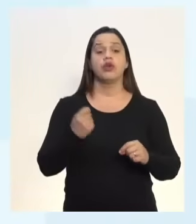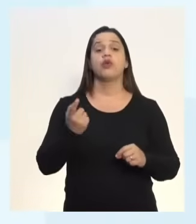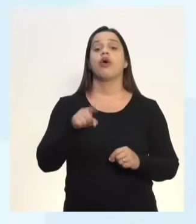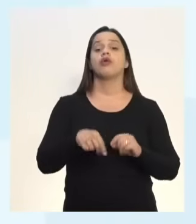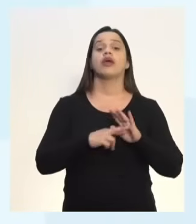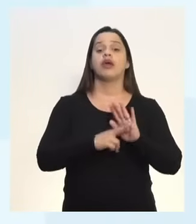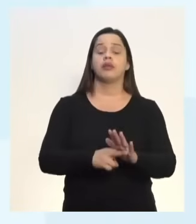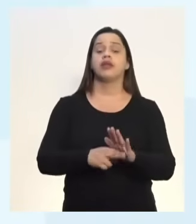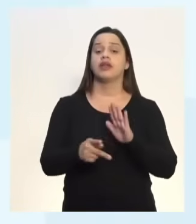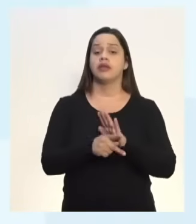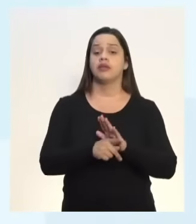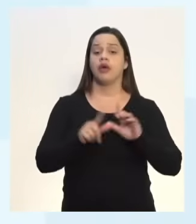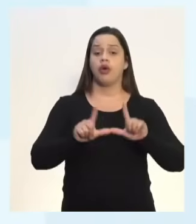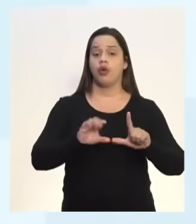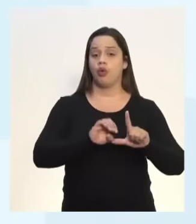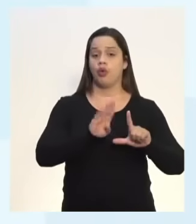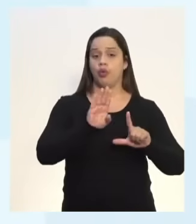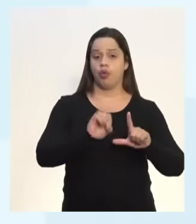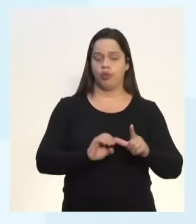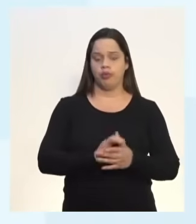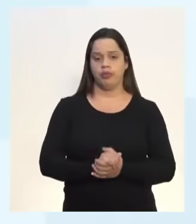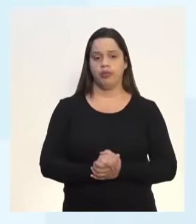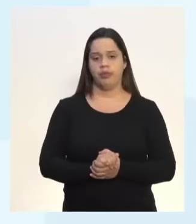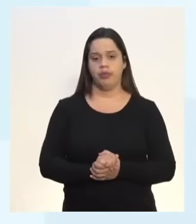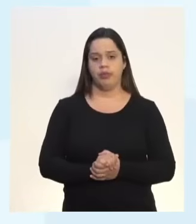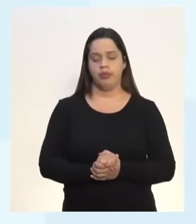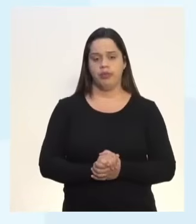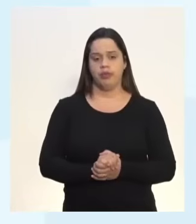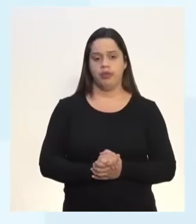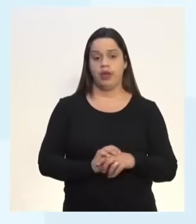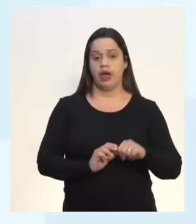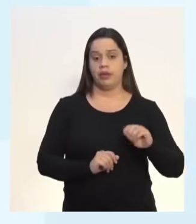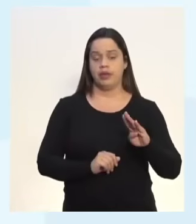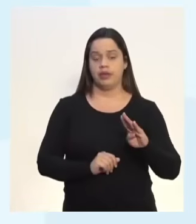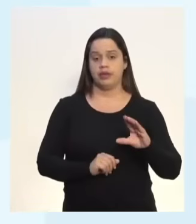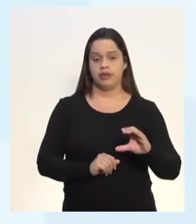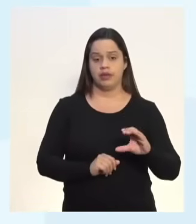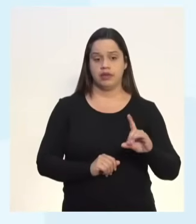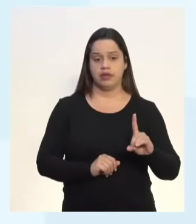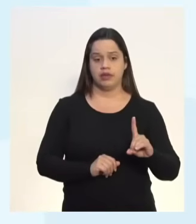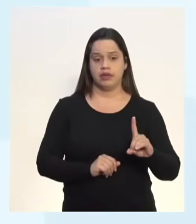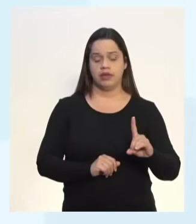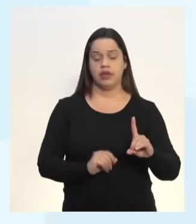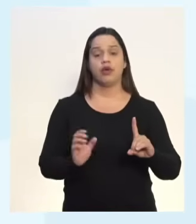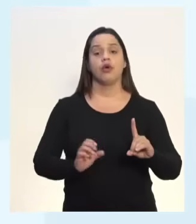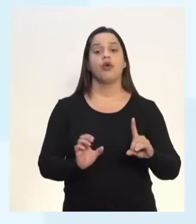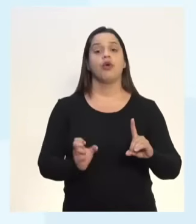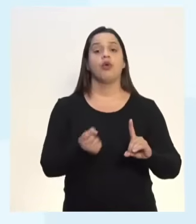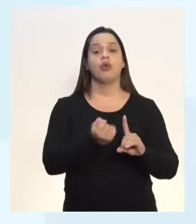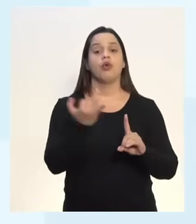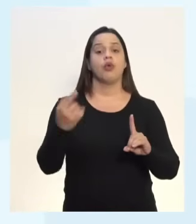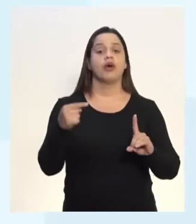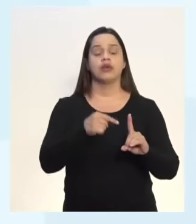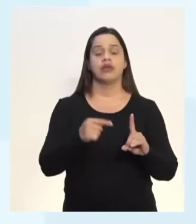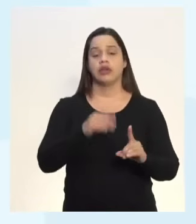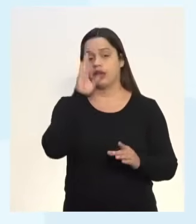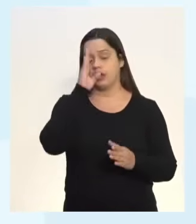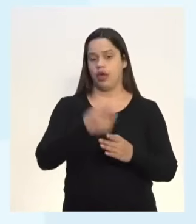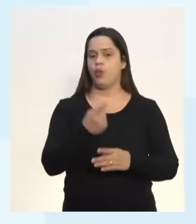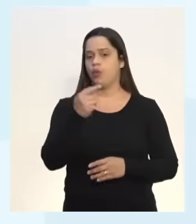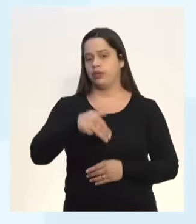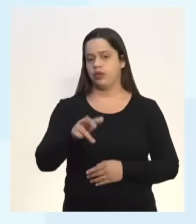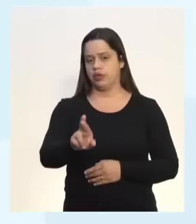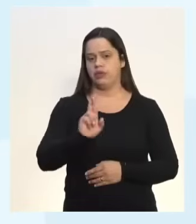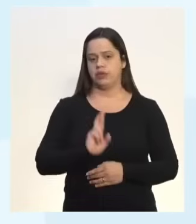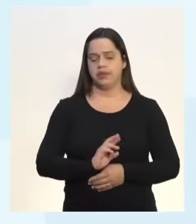qual representa um cubo. Então, A, B, C, D Qual dessas aí você acredita? Um minutinho